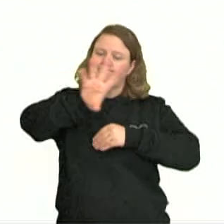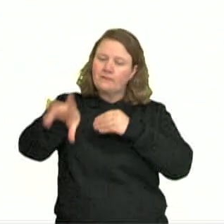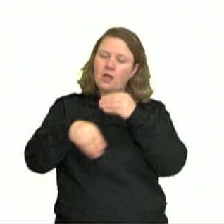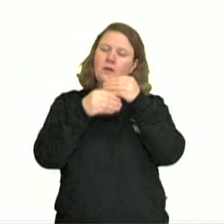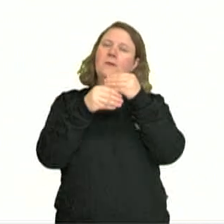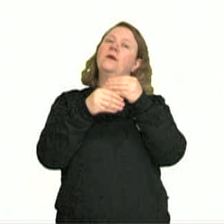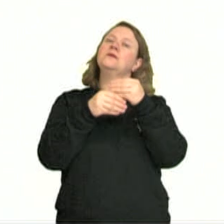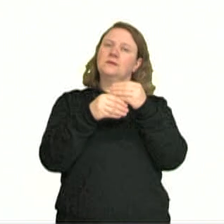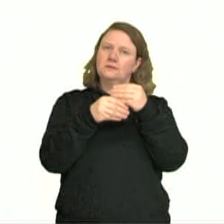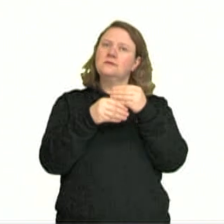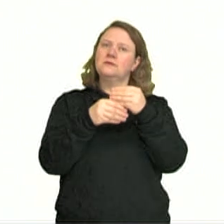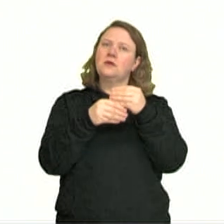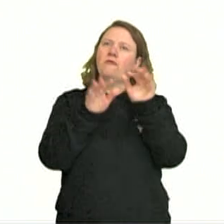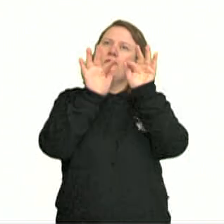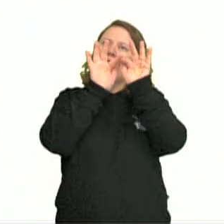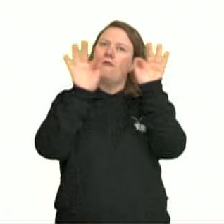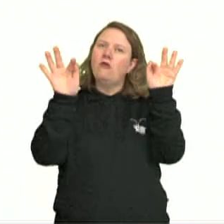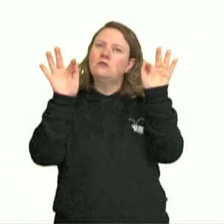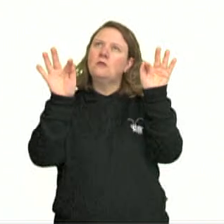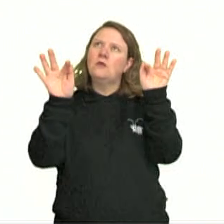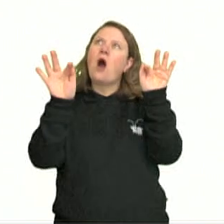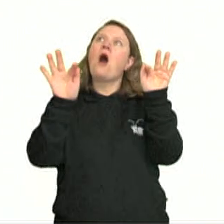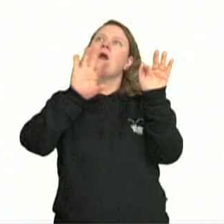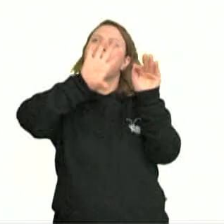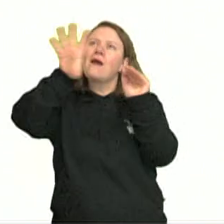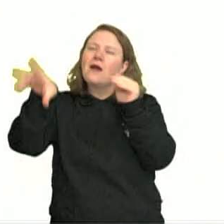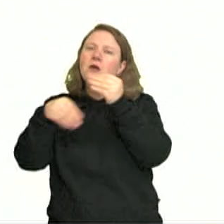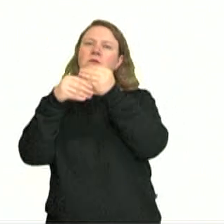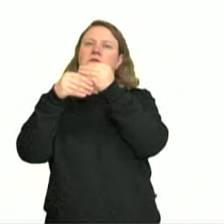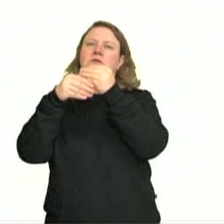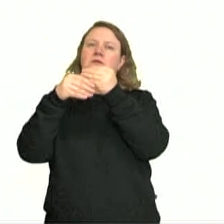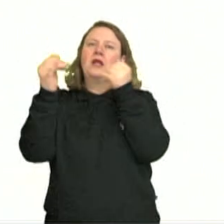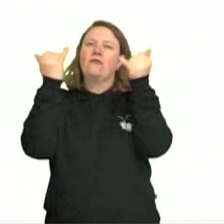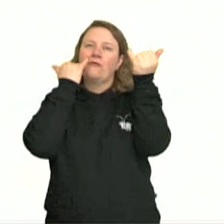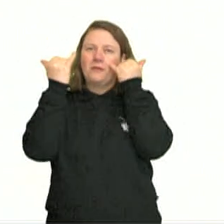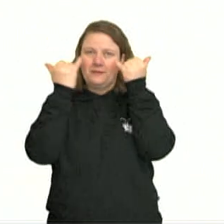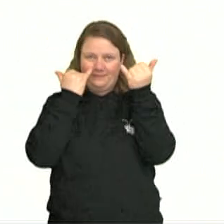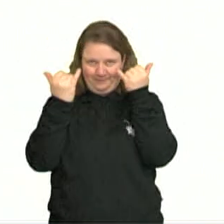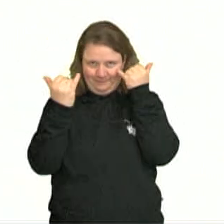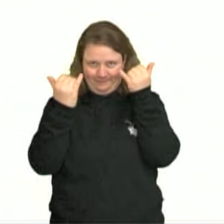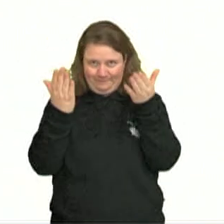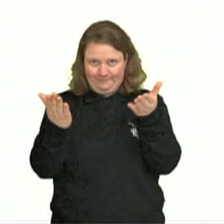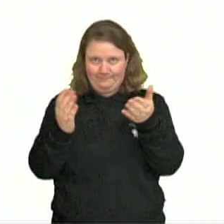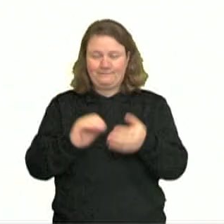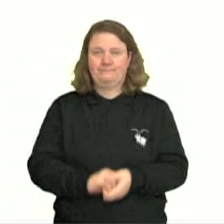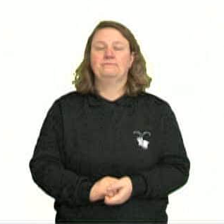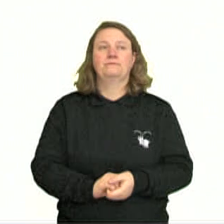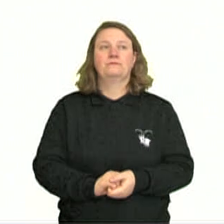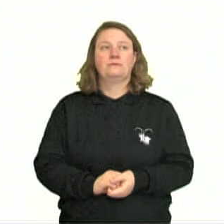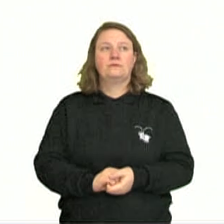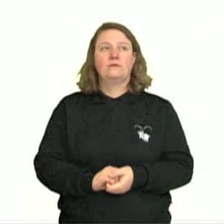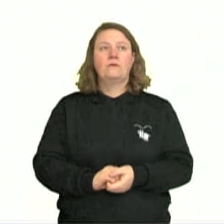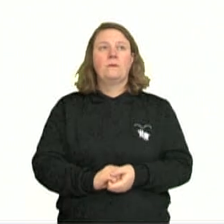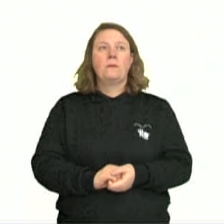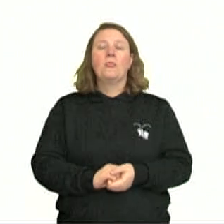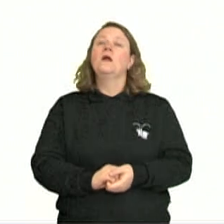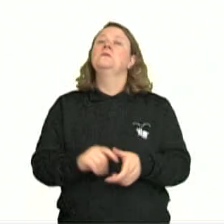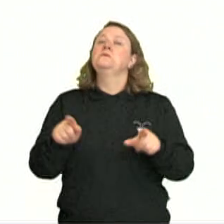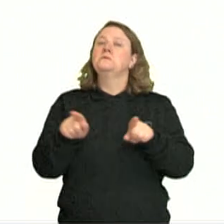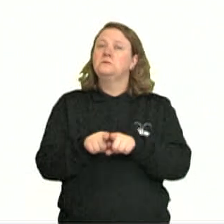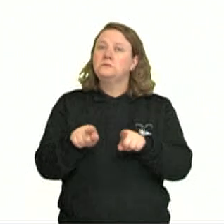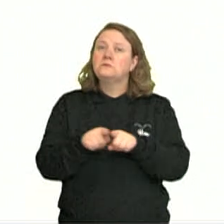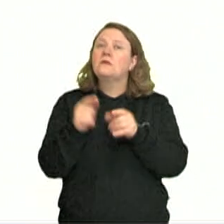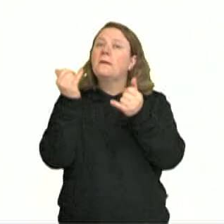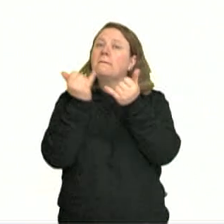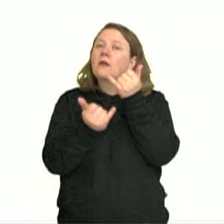informação adicional, né? E é justamente ele que abre a oração coordenada aditiva, né? O procedimento